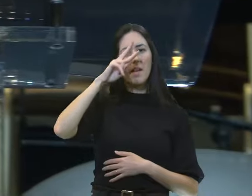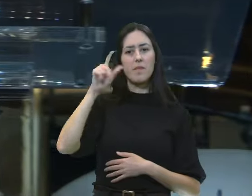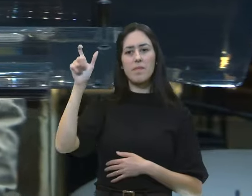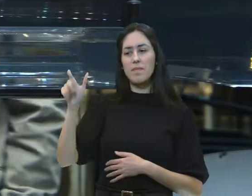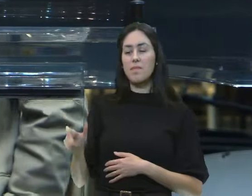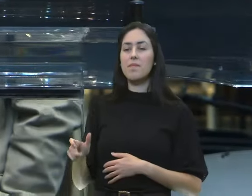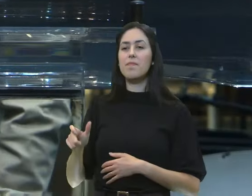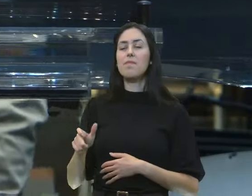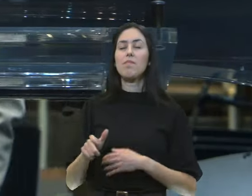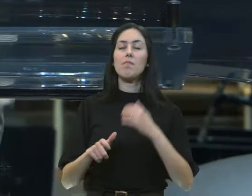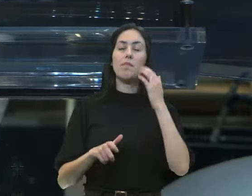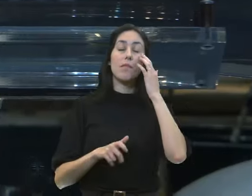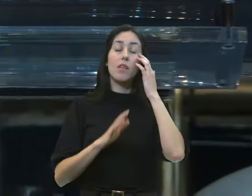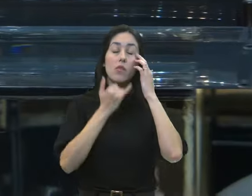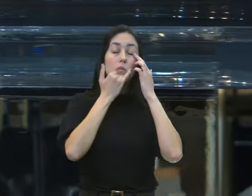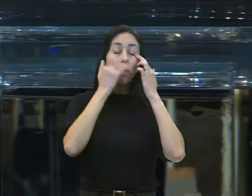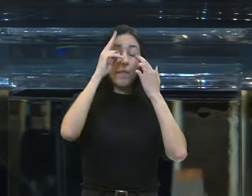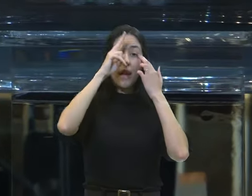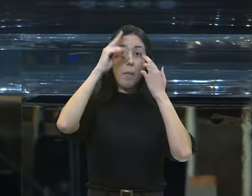tempo meu de criança.